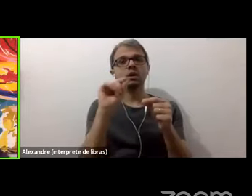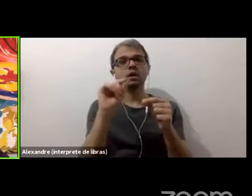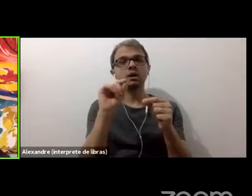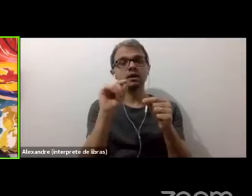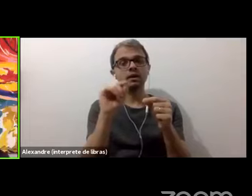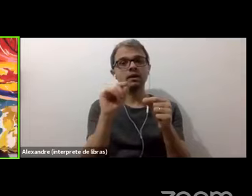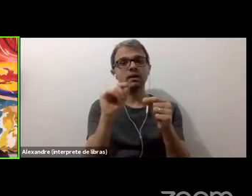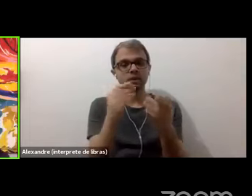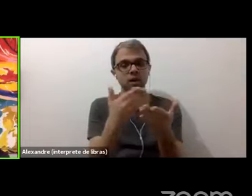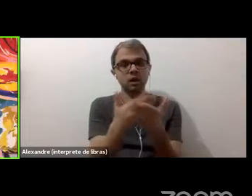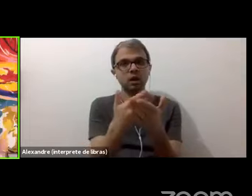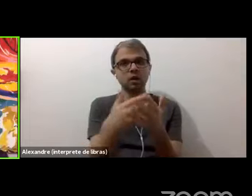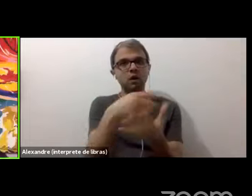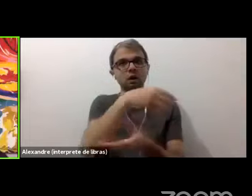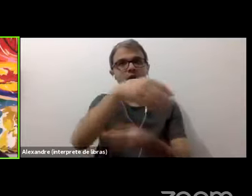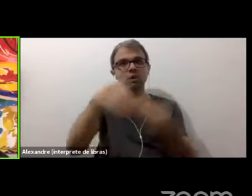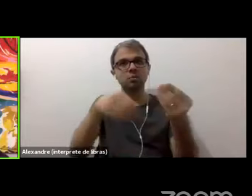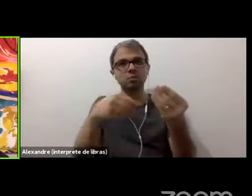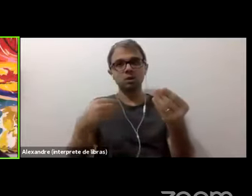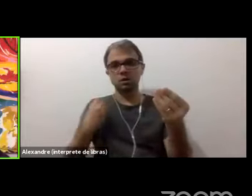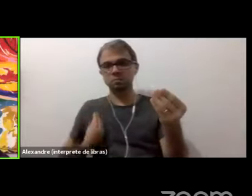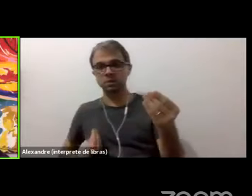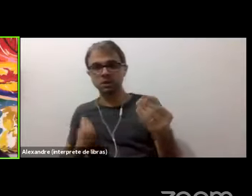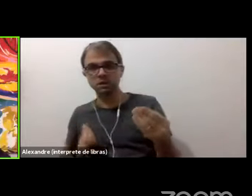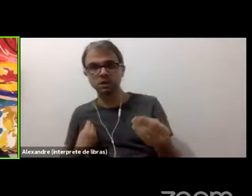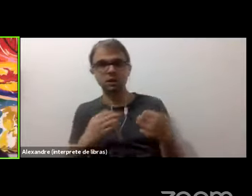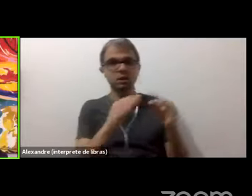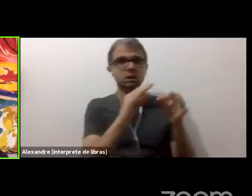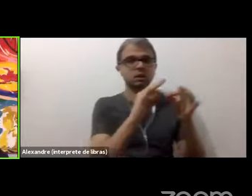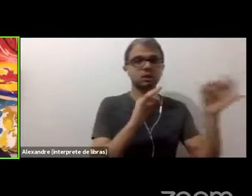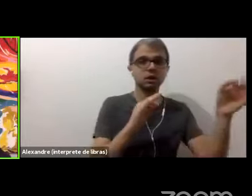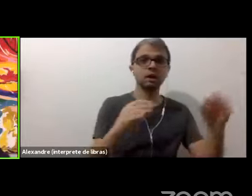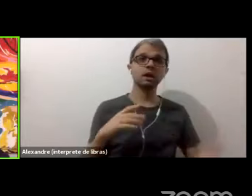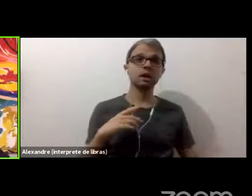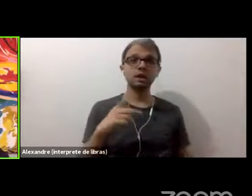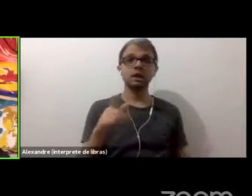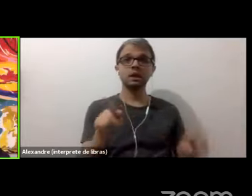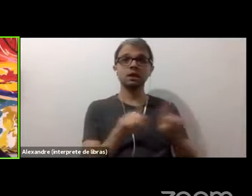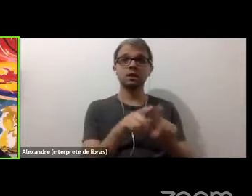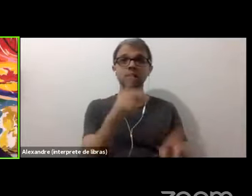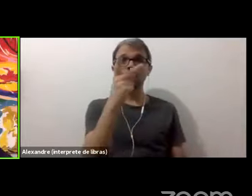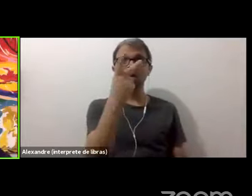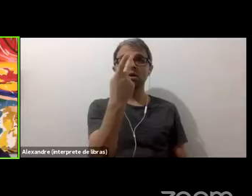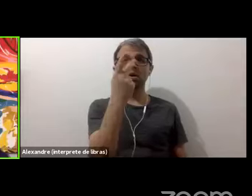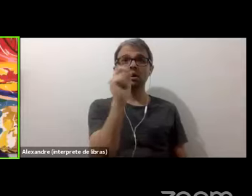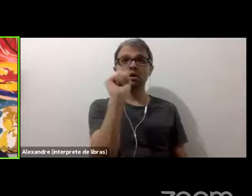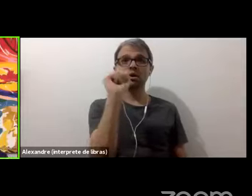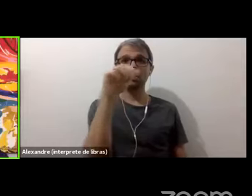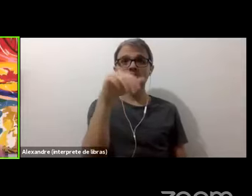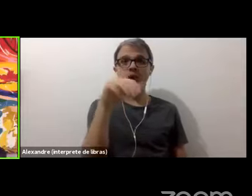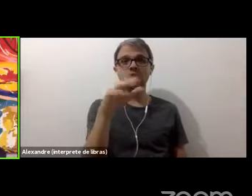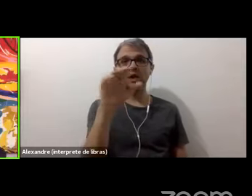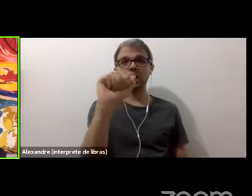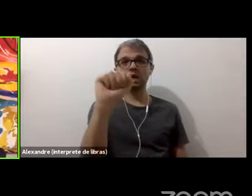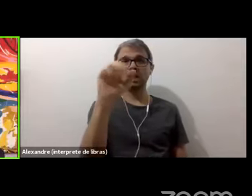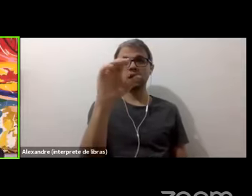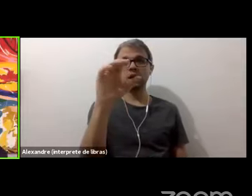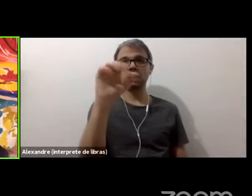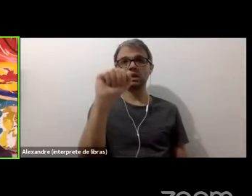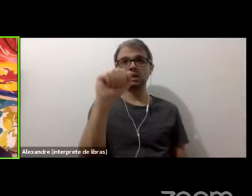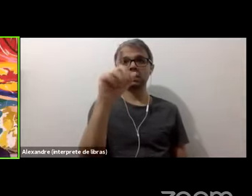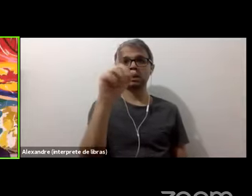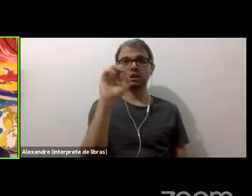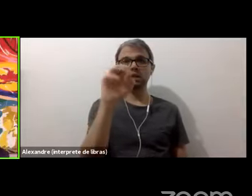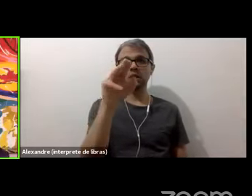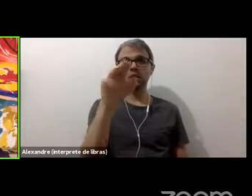plataforma gratuita, com conteúdos alinhados à BNCC, com possibilidades muito acessíveis,